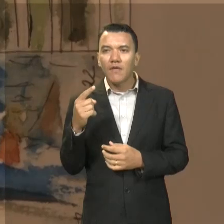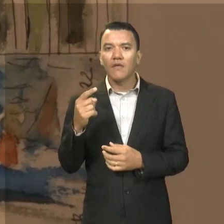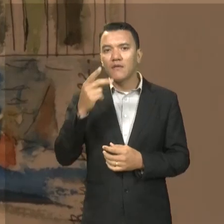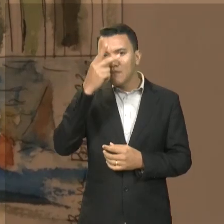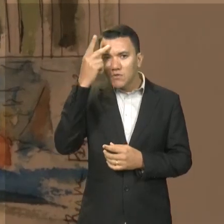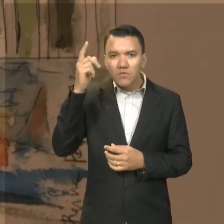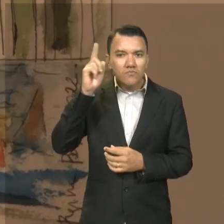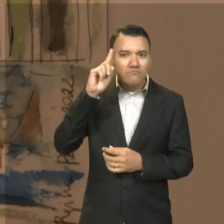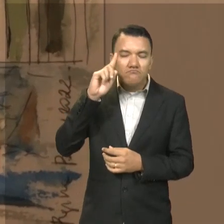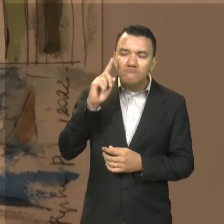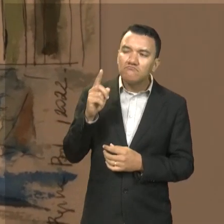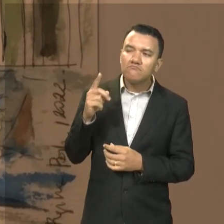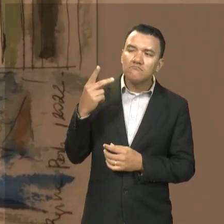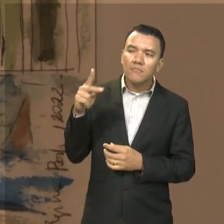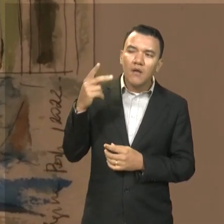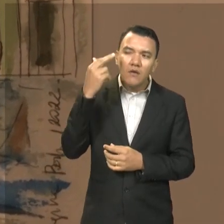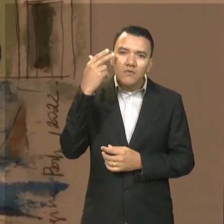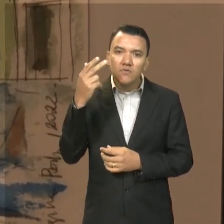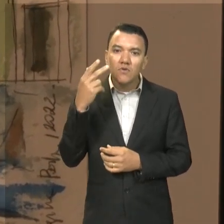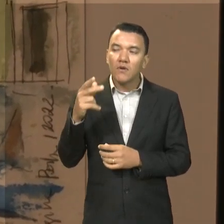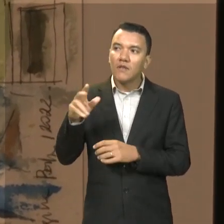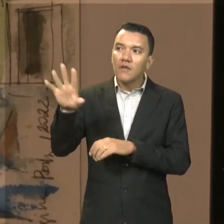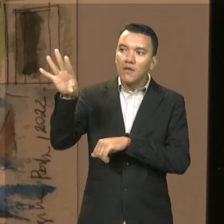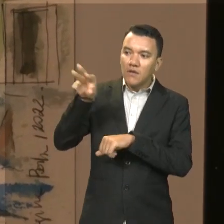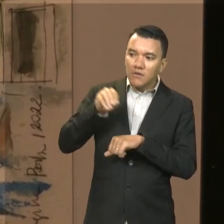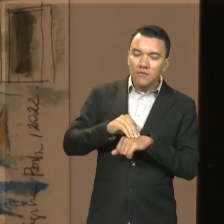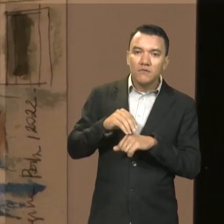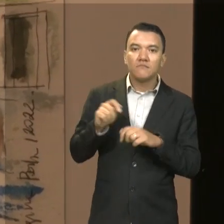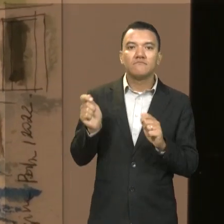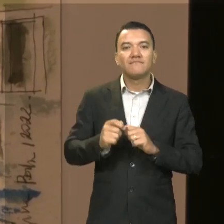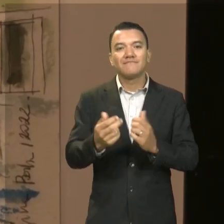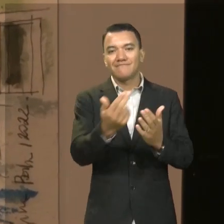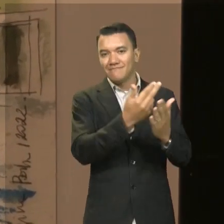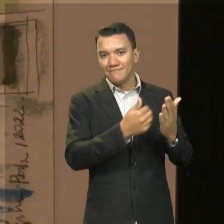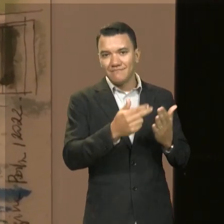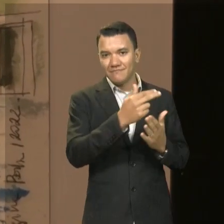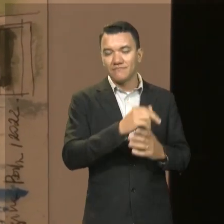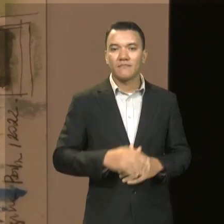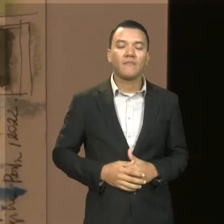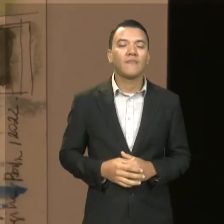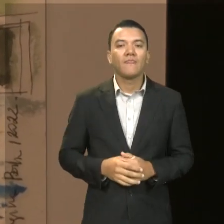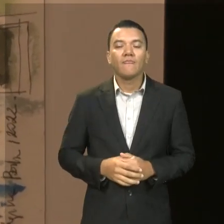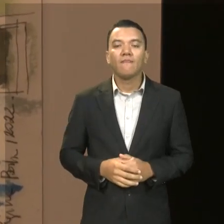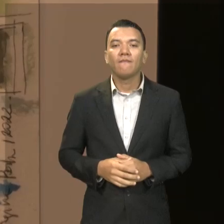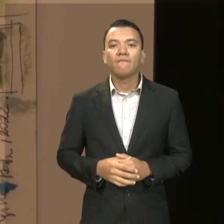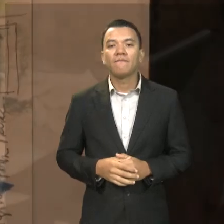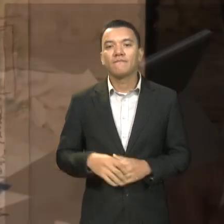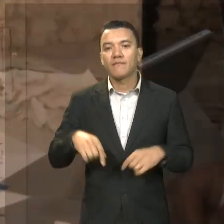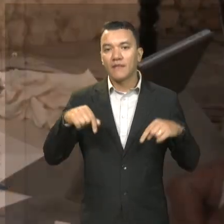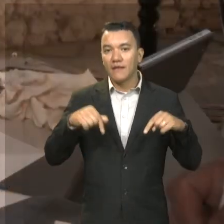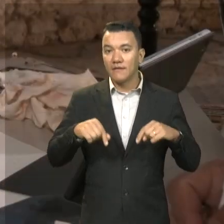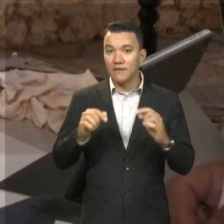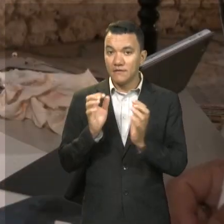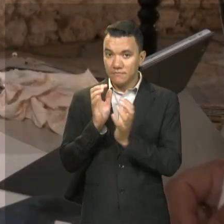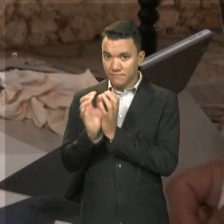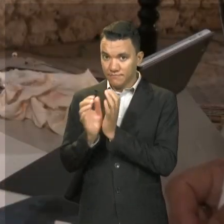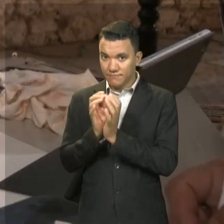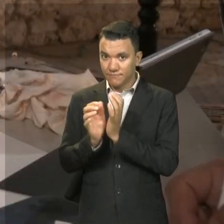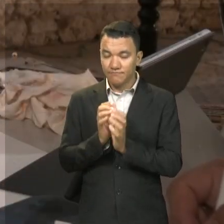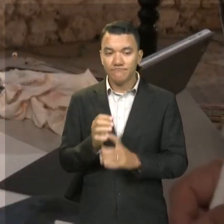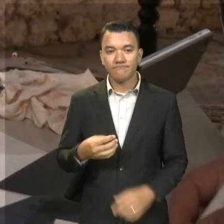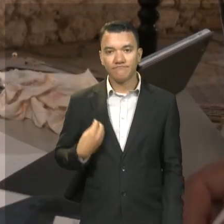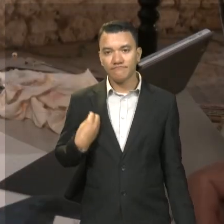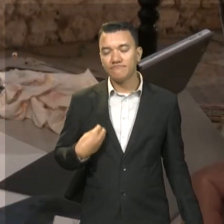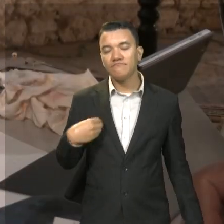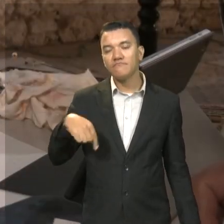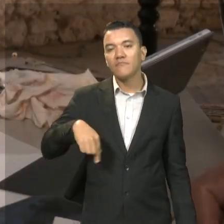ser capturadas e retratadas em suas aquarelas. Vivencio muito aqui o Centro Histórico, né? E eu gosto